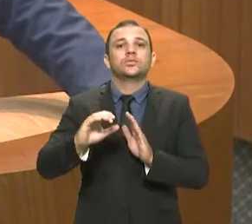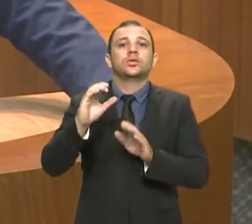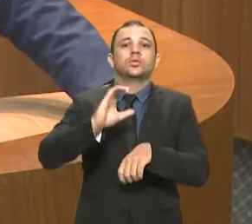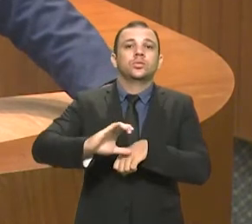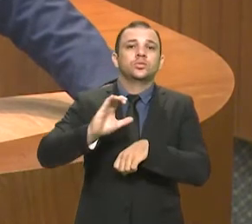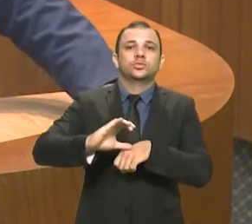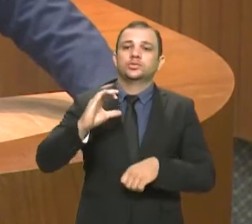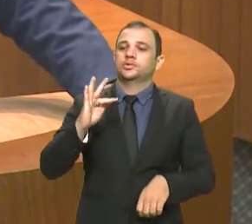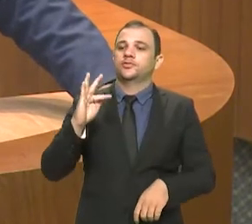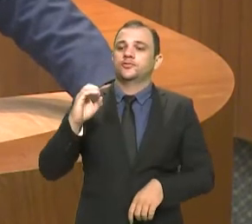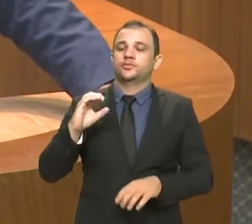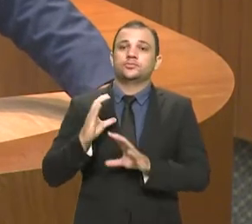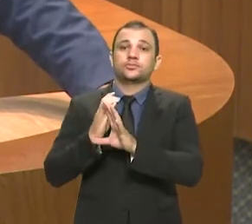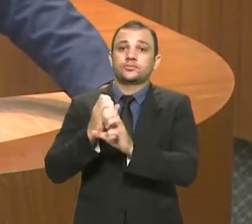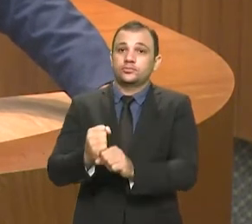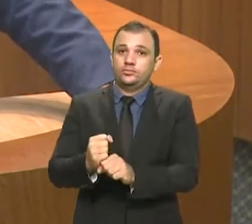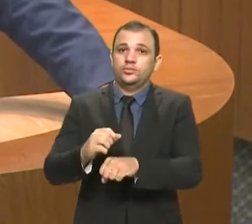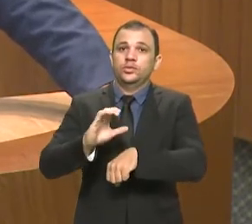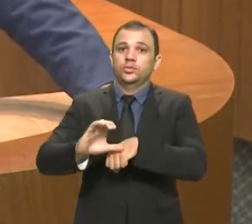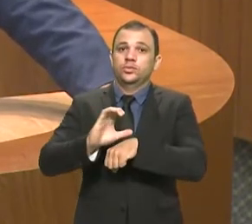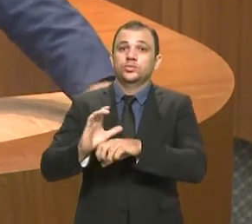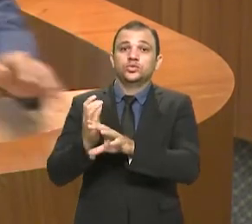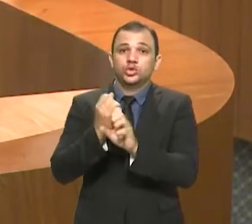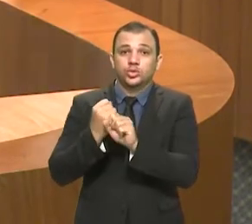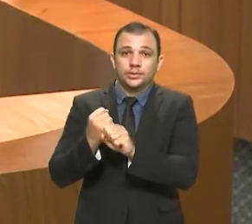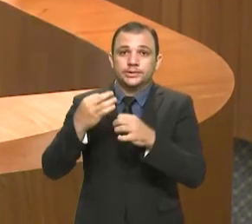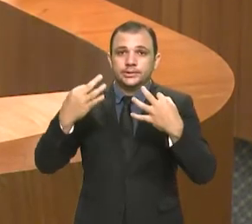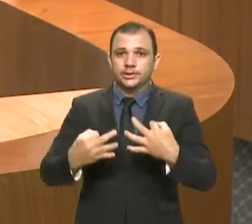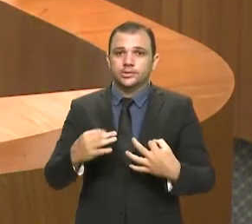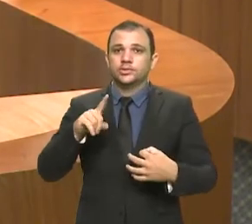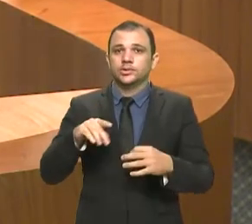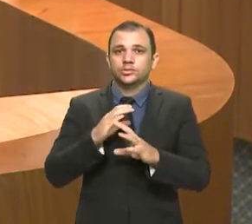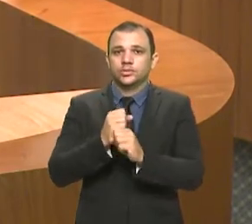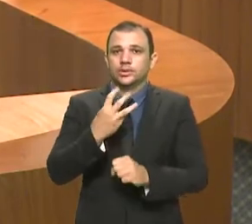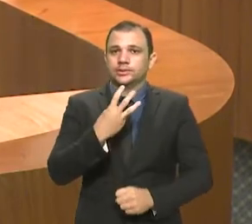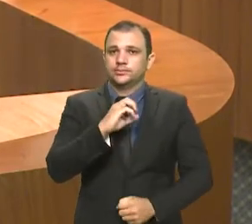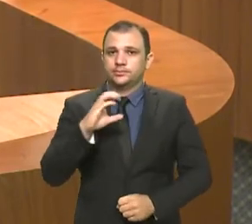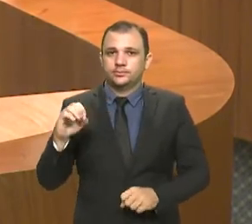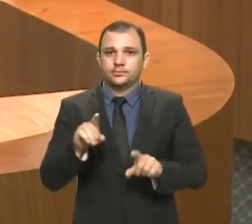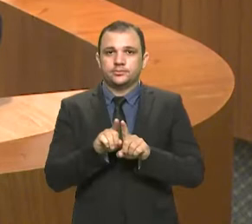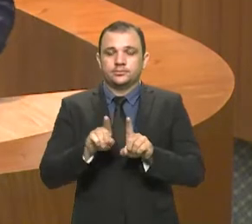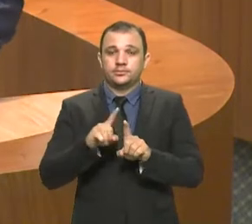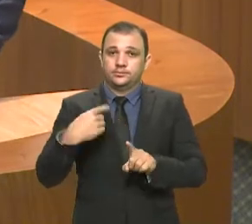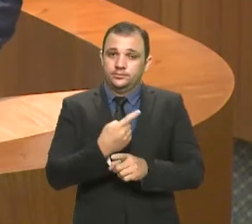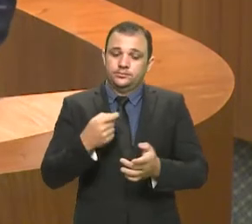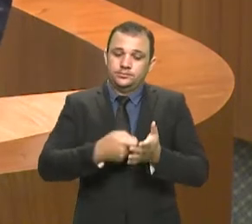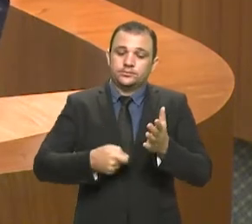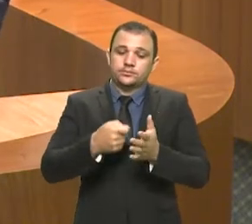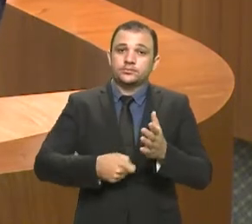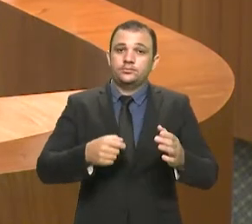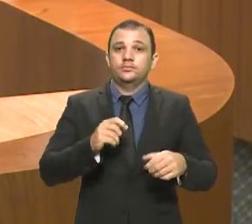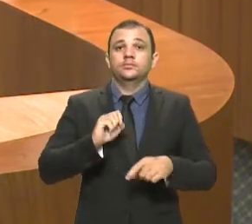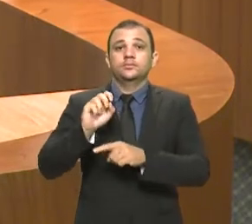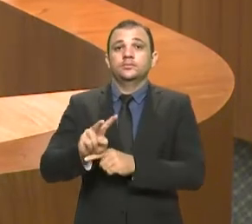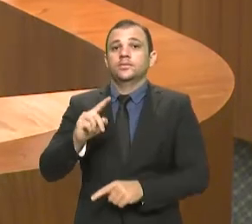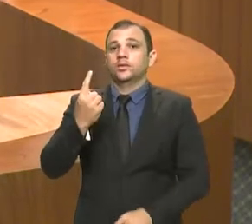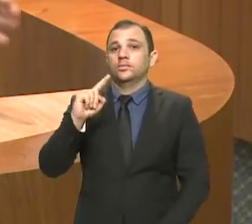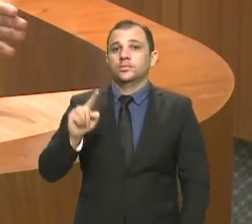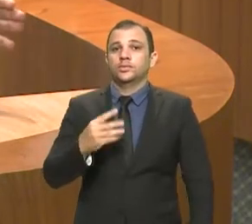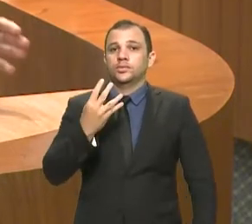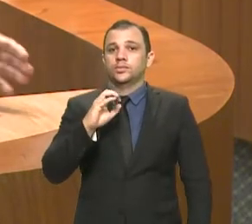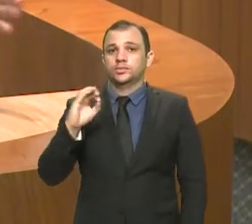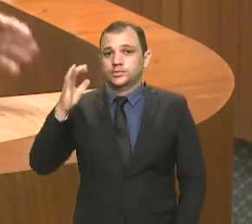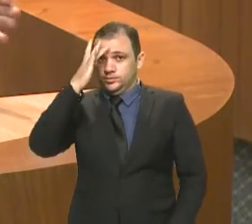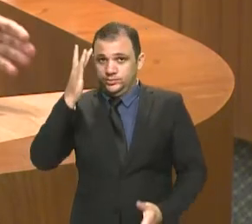com o número completo, que são de 300. E continuamos na luta pela nomeação dos 1.400 aprovados no último concurso da Polícia Militar. Nossa luta